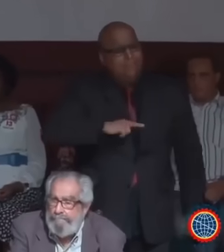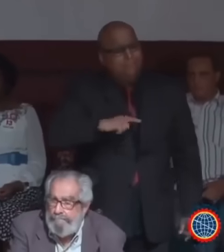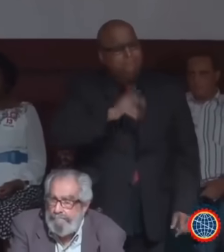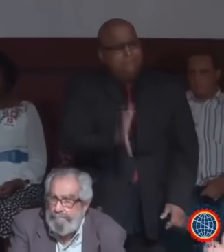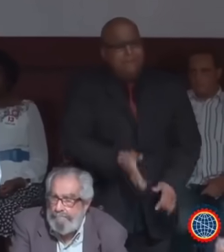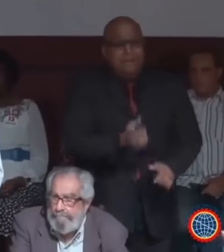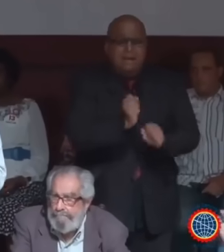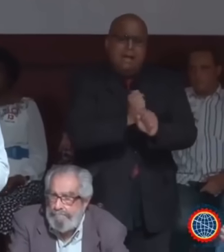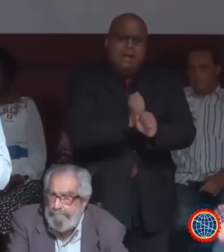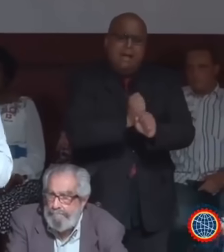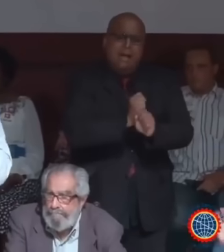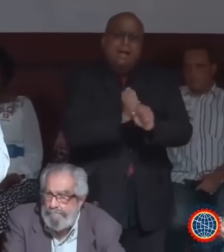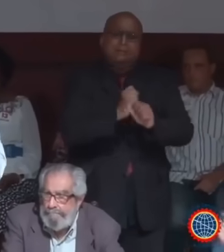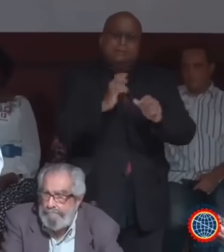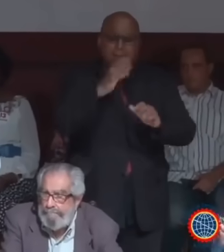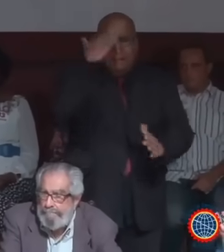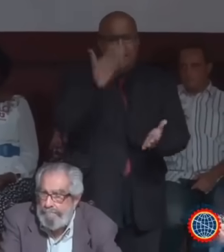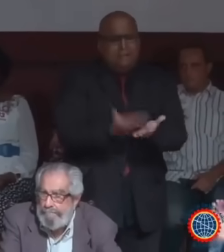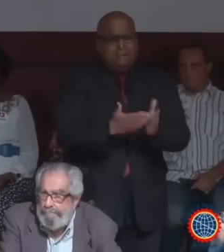Não é isso?